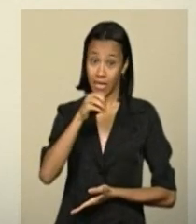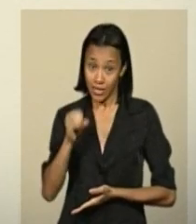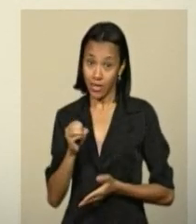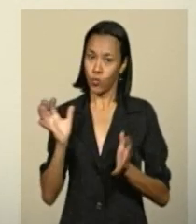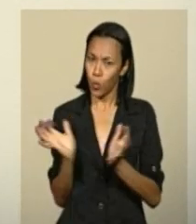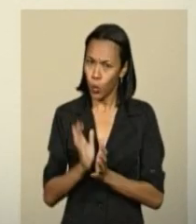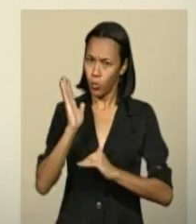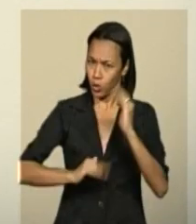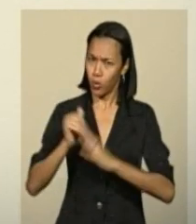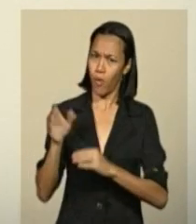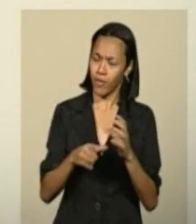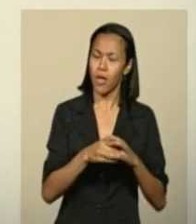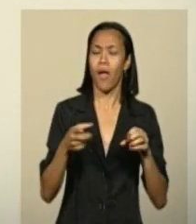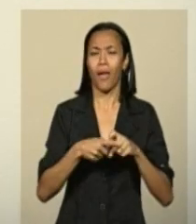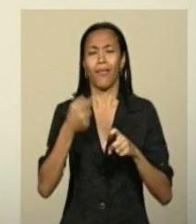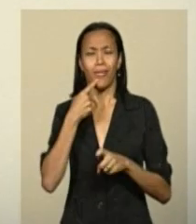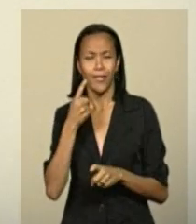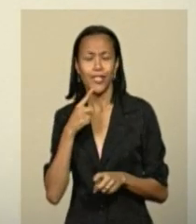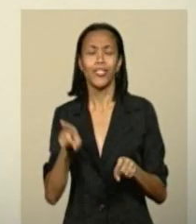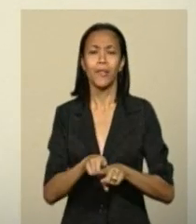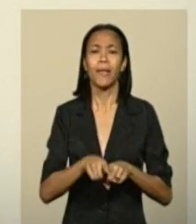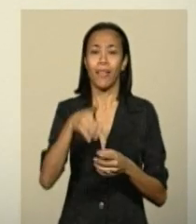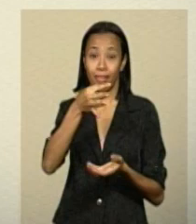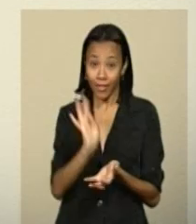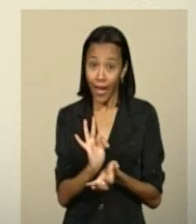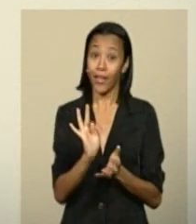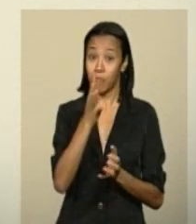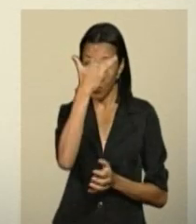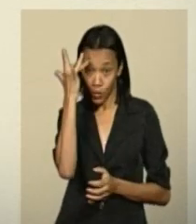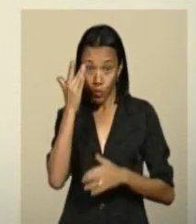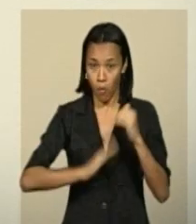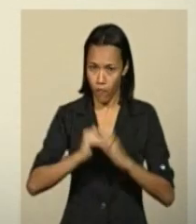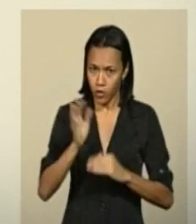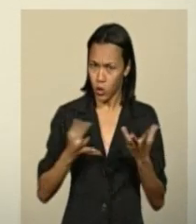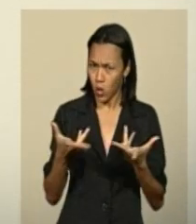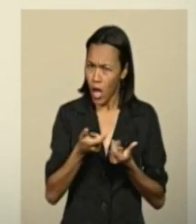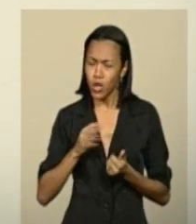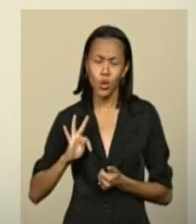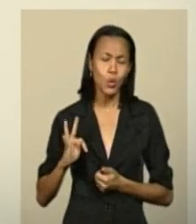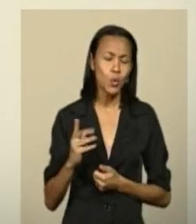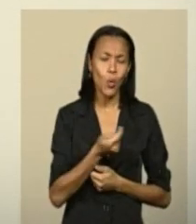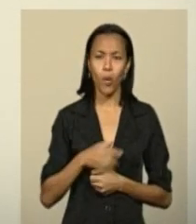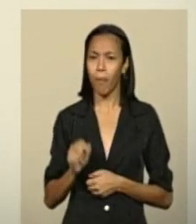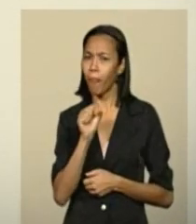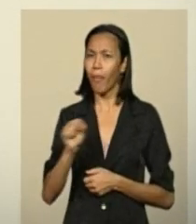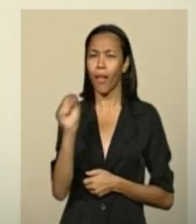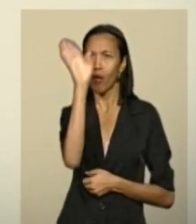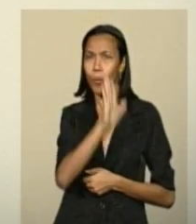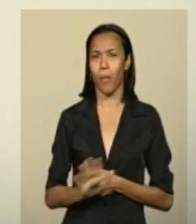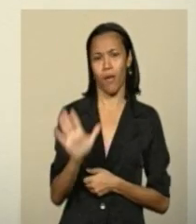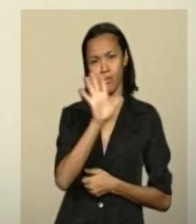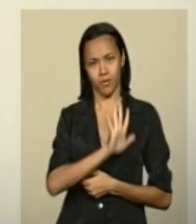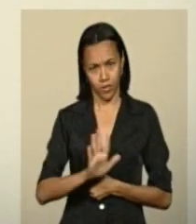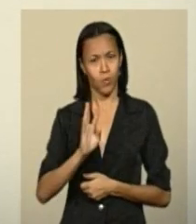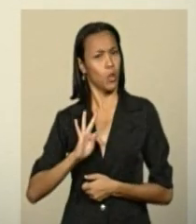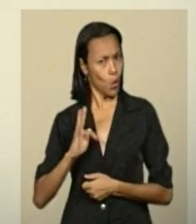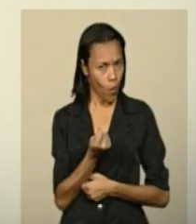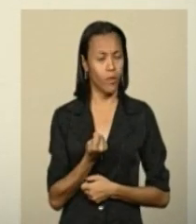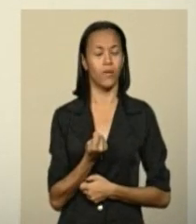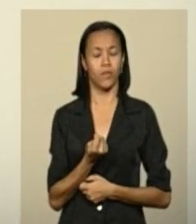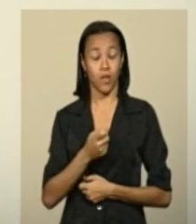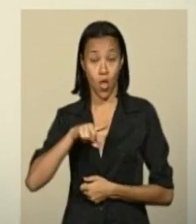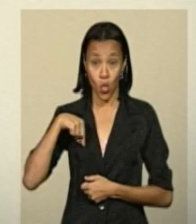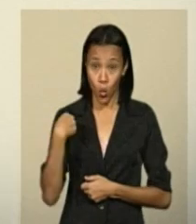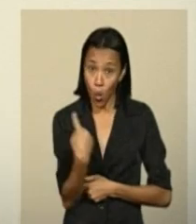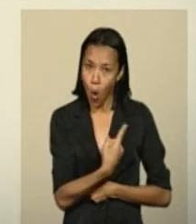equipes com dentistas e técnicos de saúde bucal em todas as regiões do país Luciano em todas